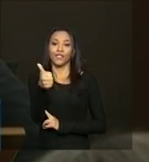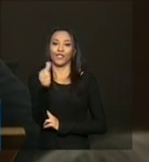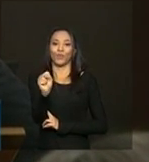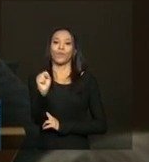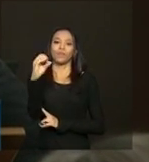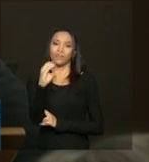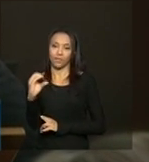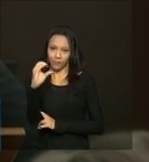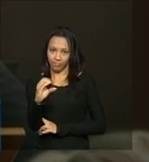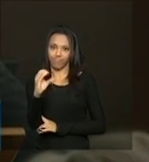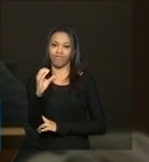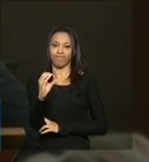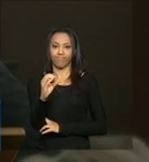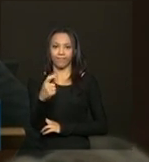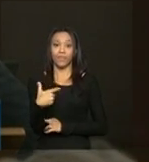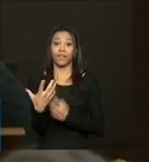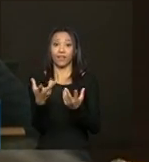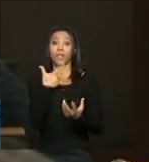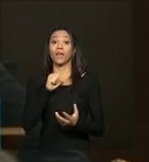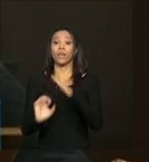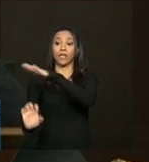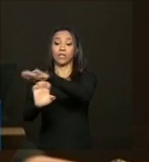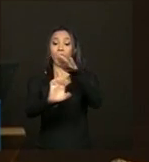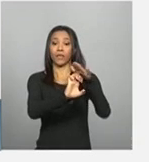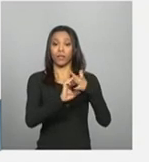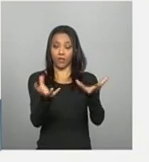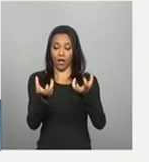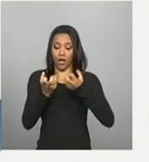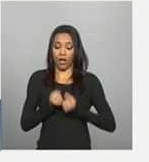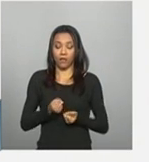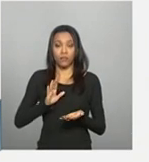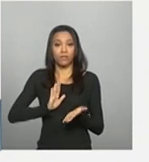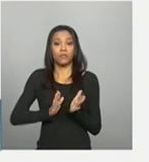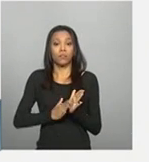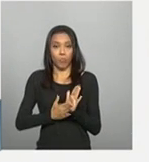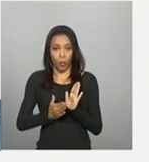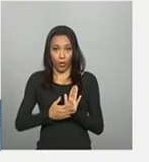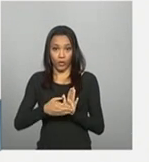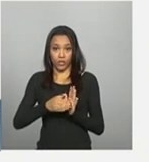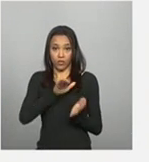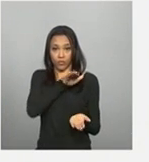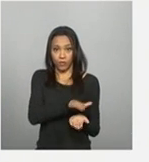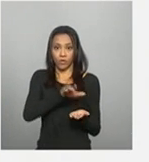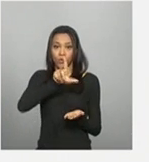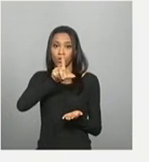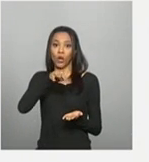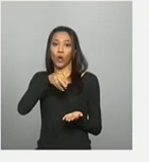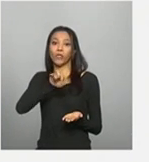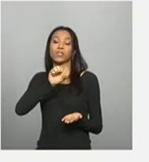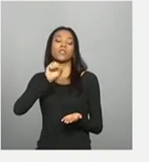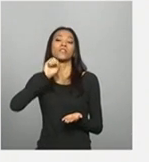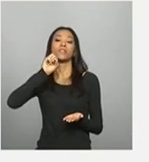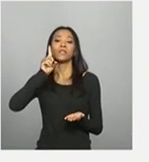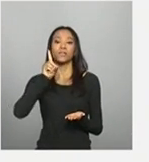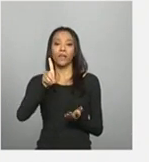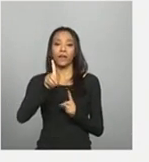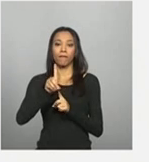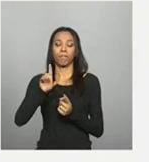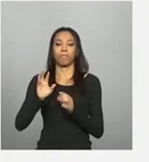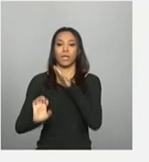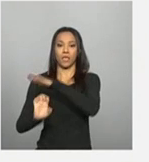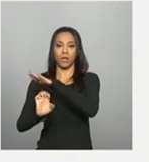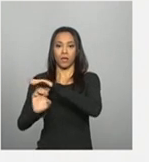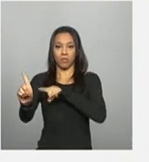R$ 52.535.460,18. Habilitaram-se a entregar propostas para o lote D. Proponente, Transmissora Aliança de Energia Elétrica